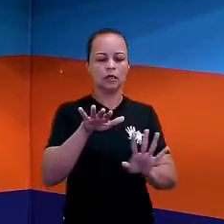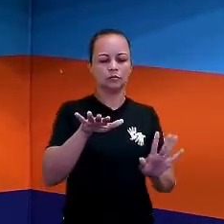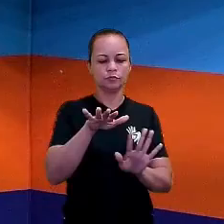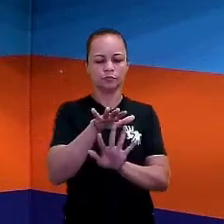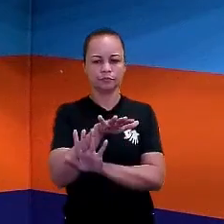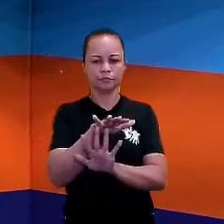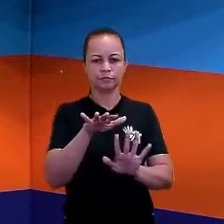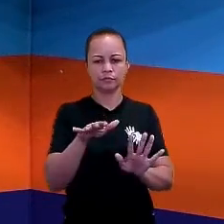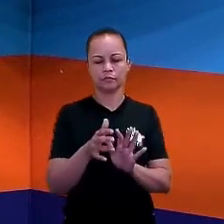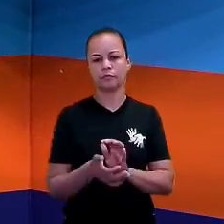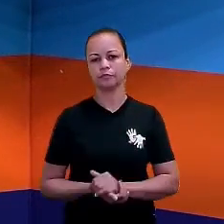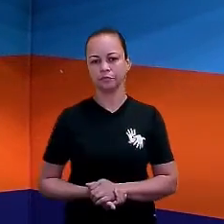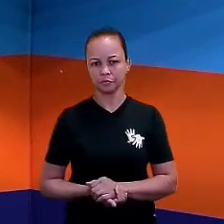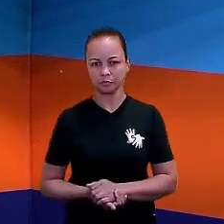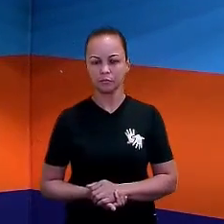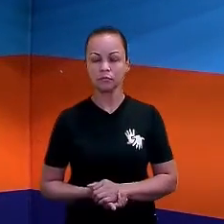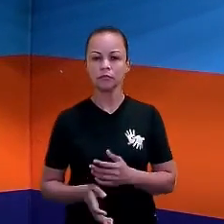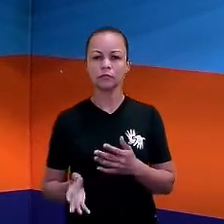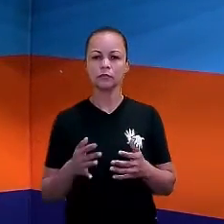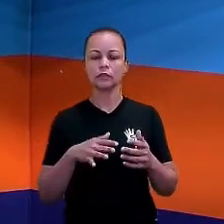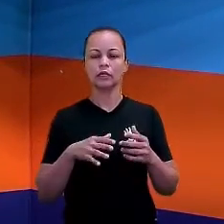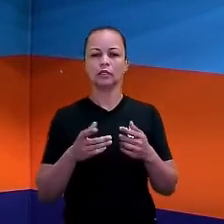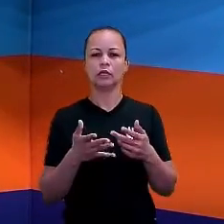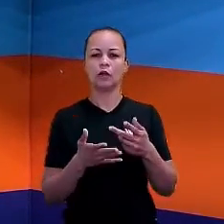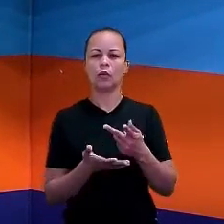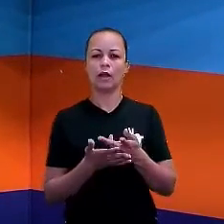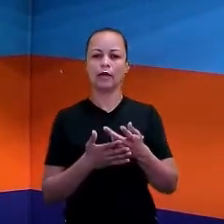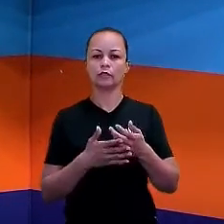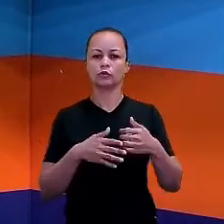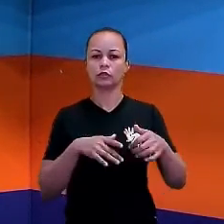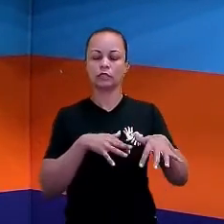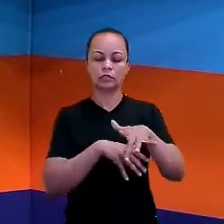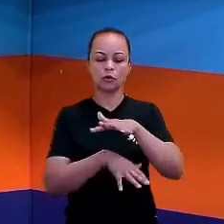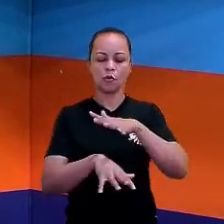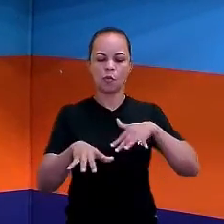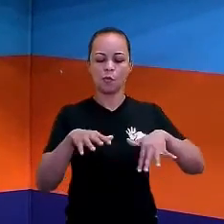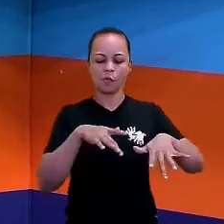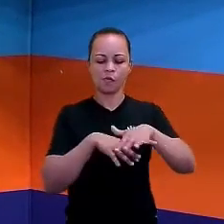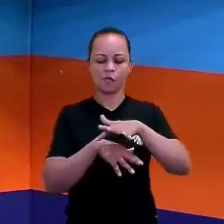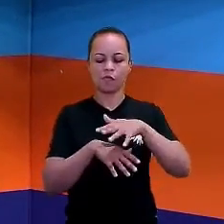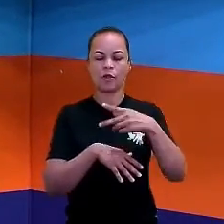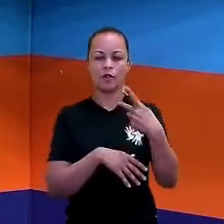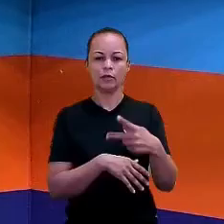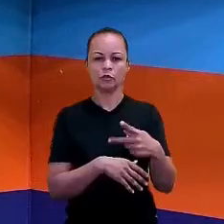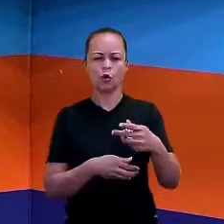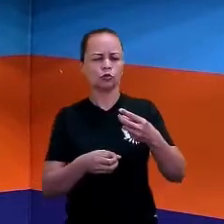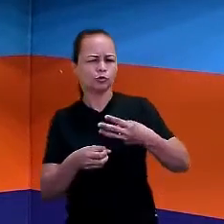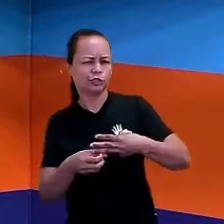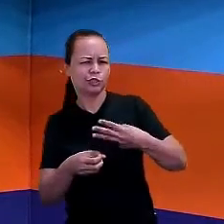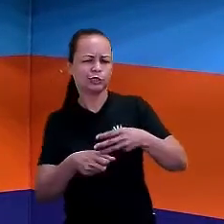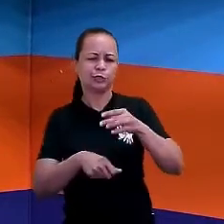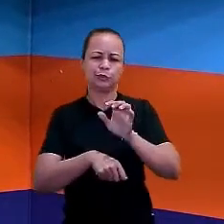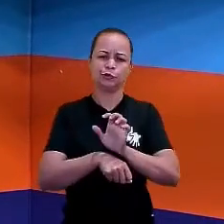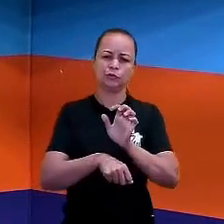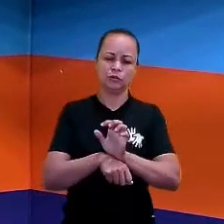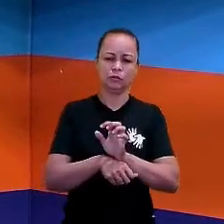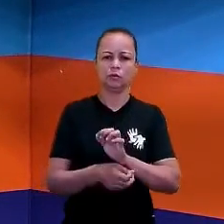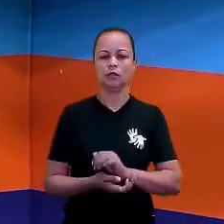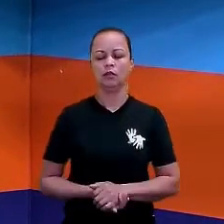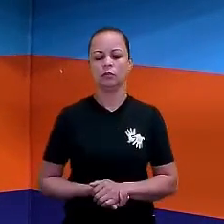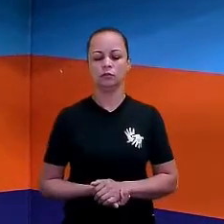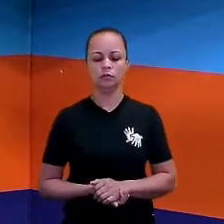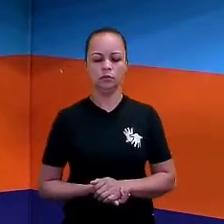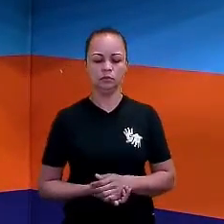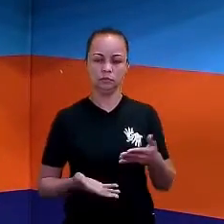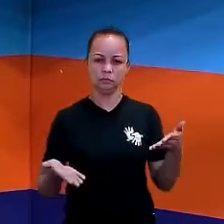sai. Imigração. Migração é o ato da gente se locomover no nosso município, no nosso estado. E a